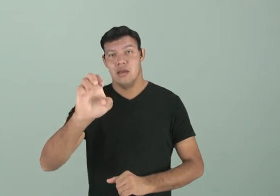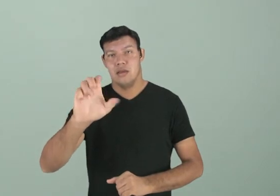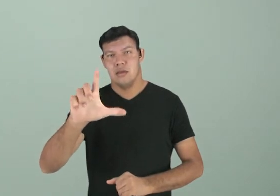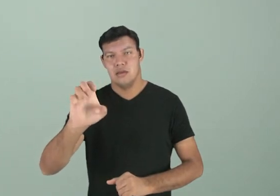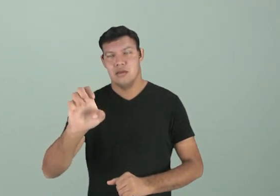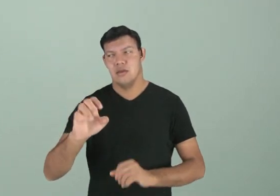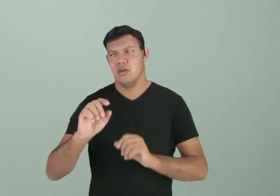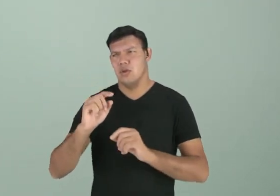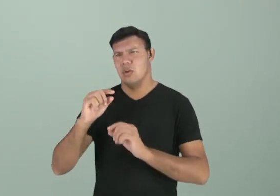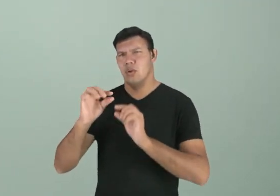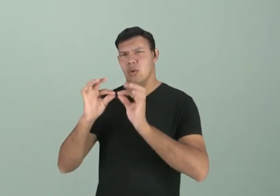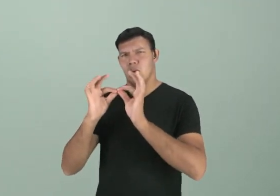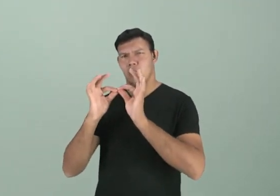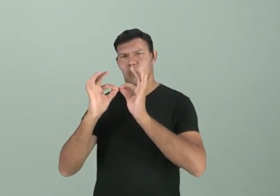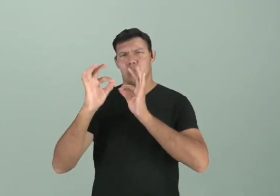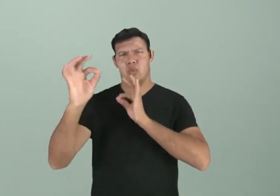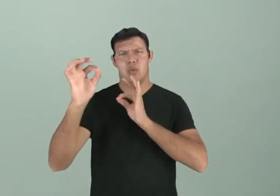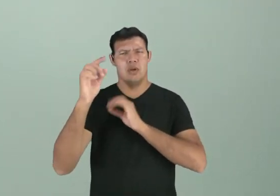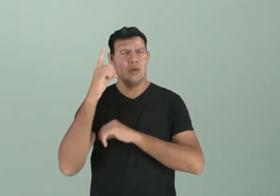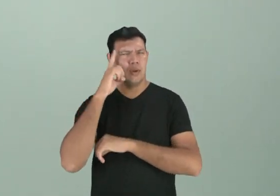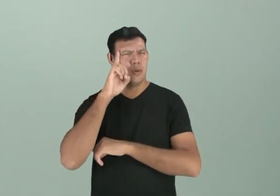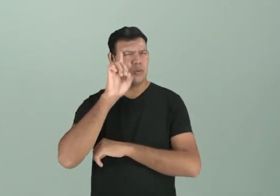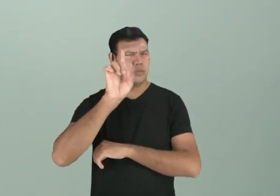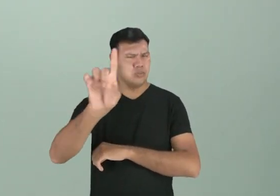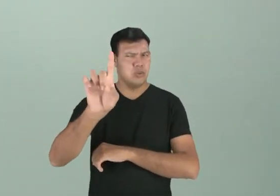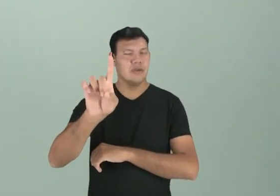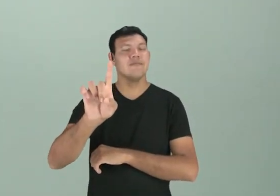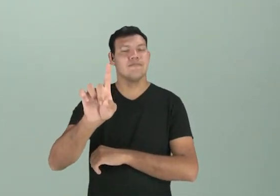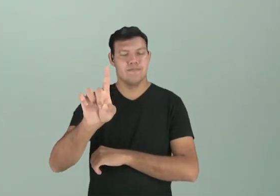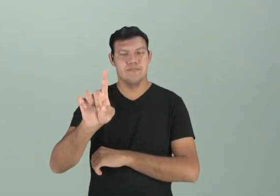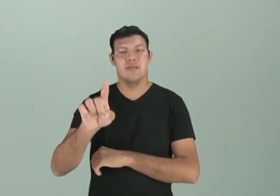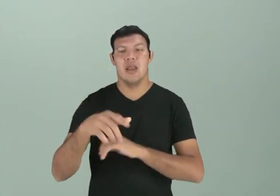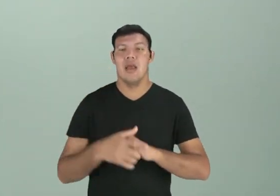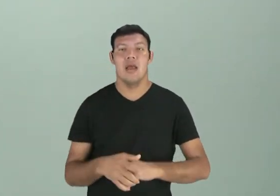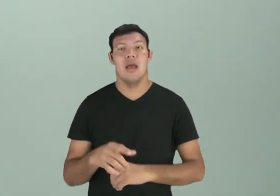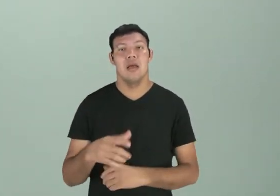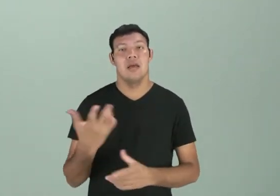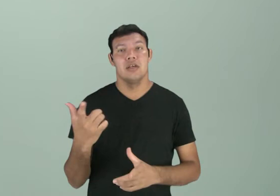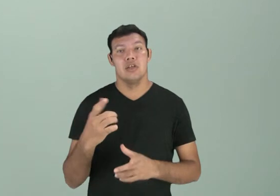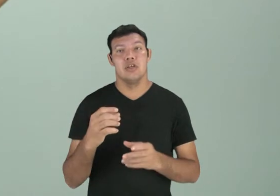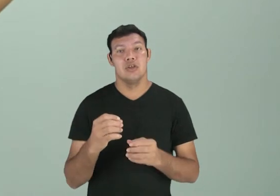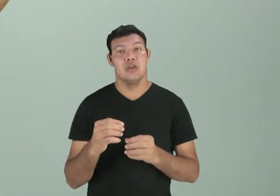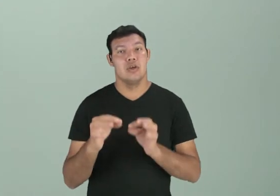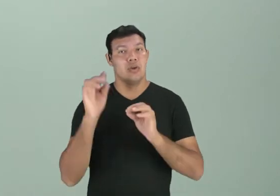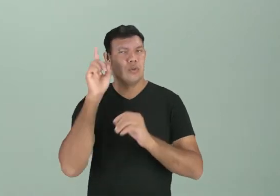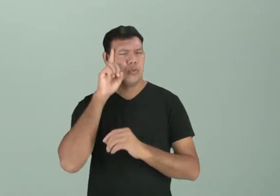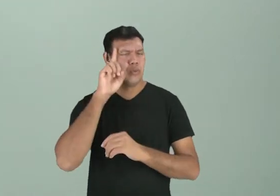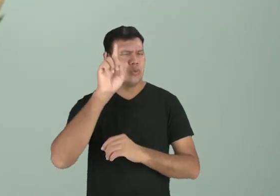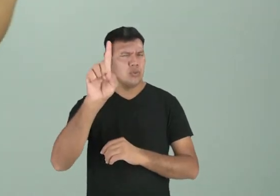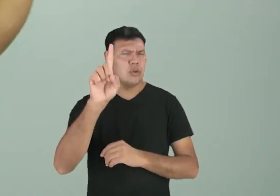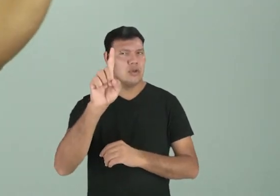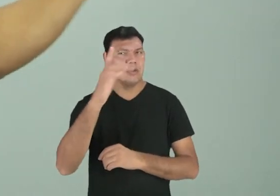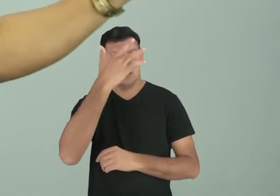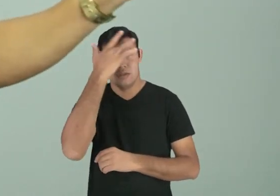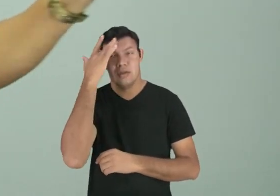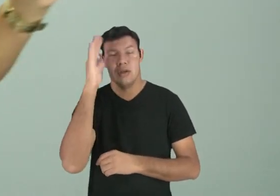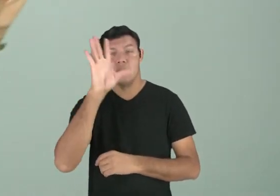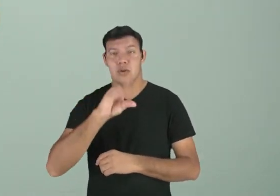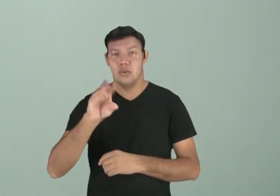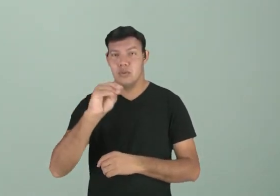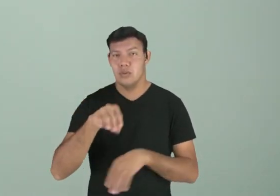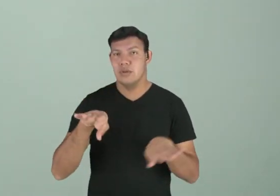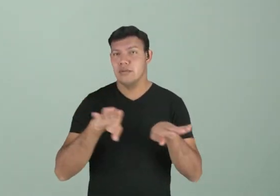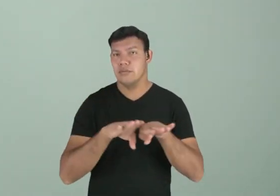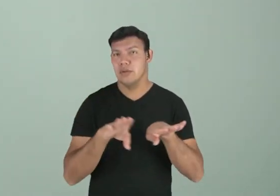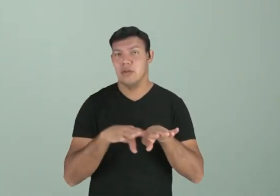dos dois, se estiver distante do falante e do ouvinte. Aquela casa, aquele homem